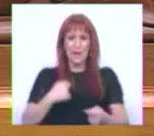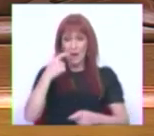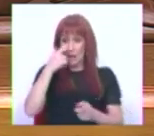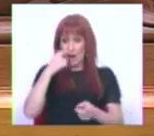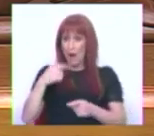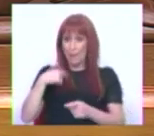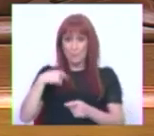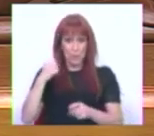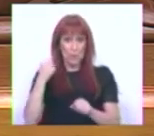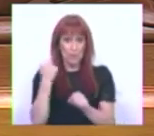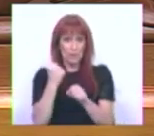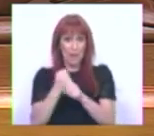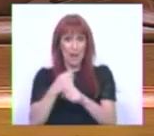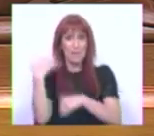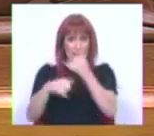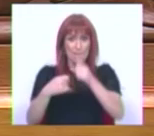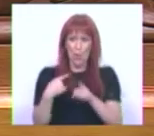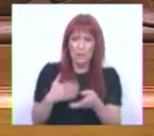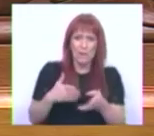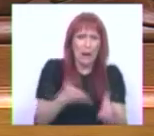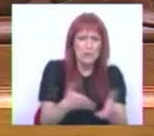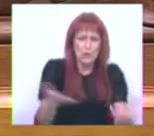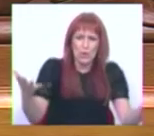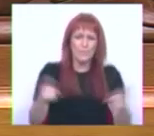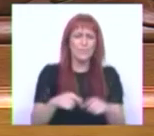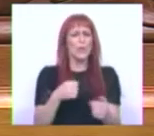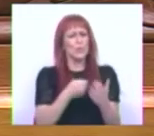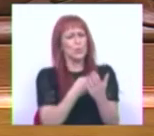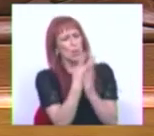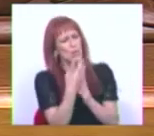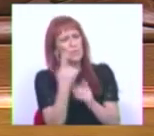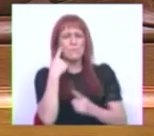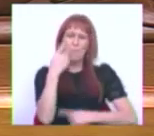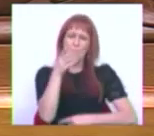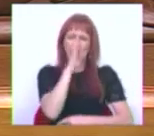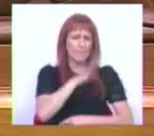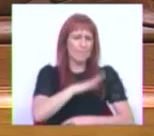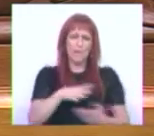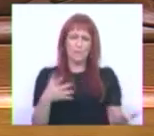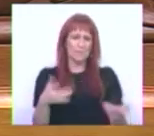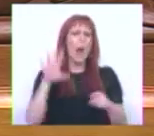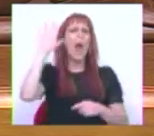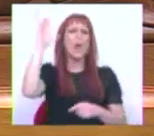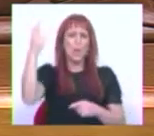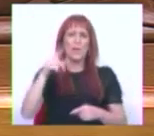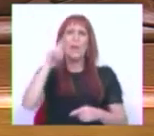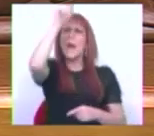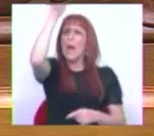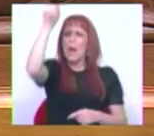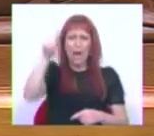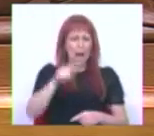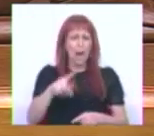agredida quando tentou intervir. Todos estes casos relatam práticas comuns que acontecem por todo o